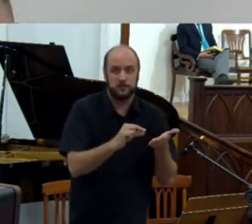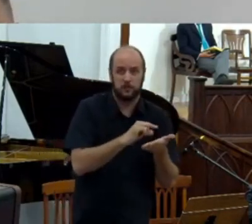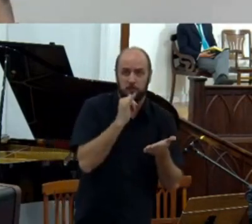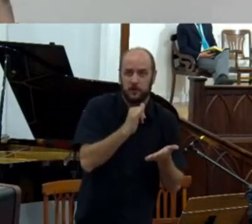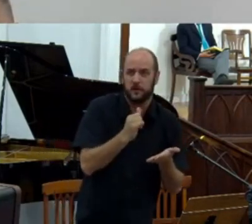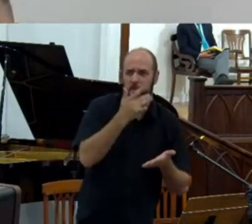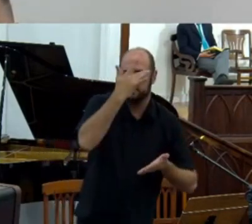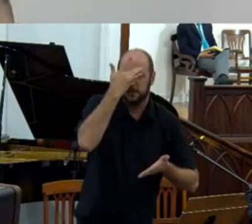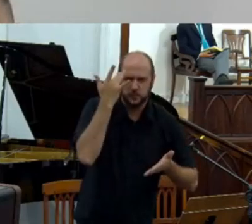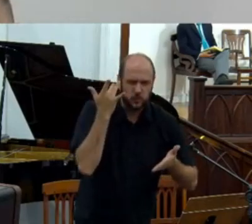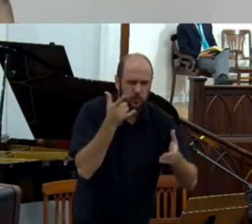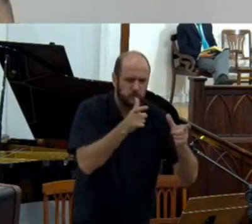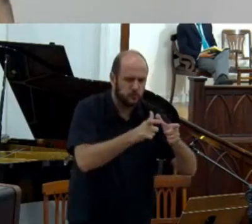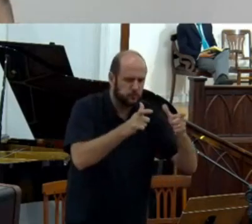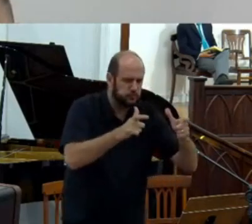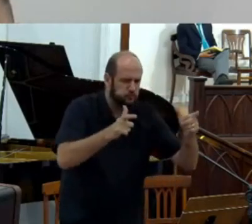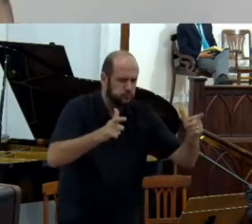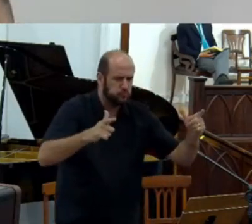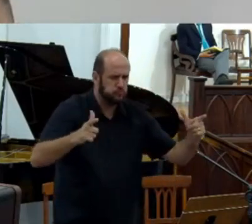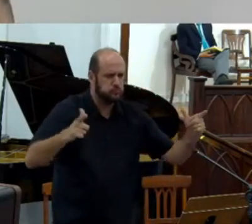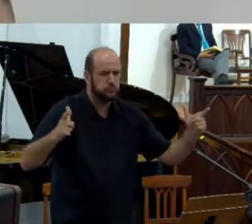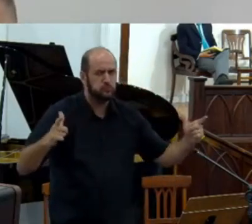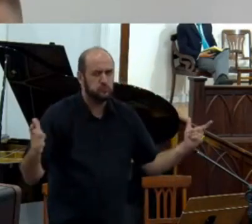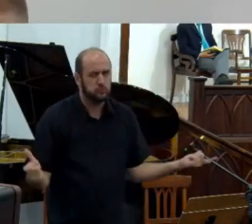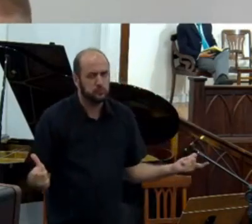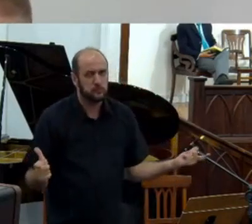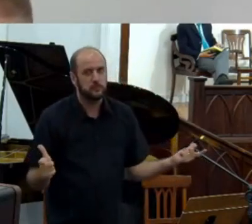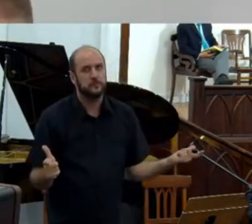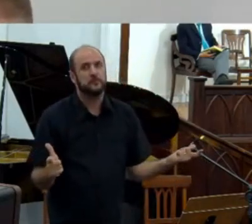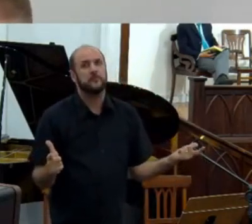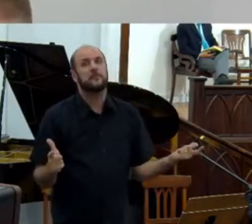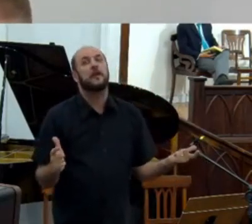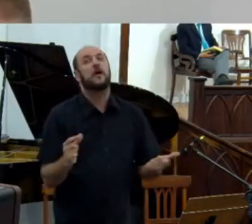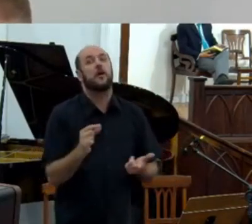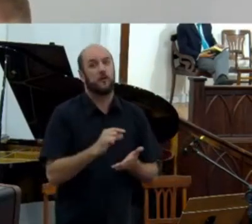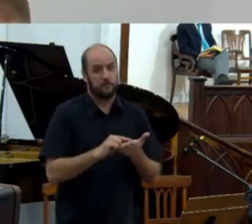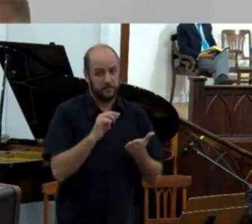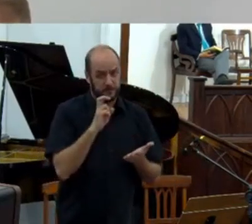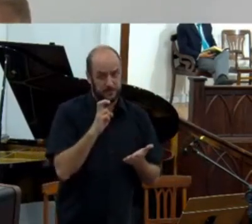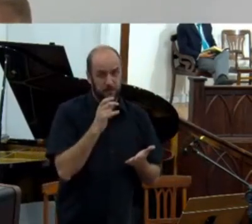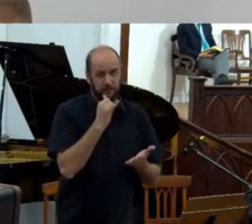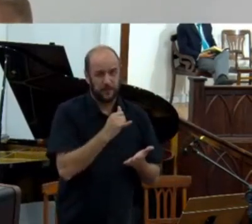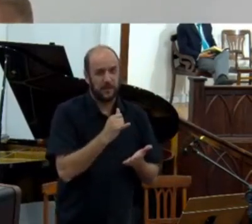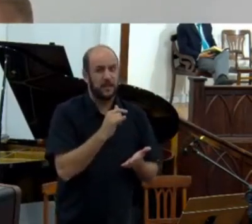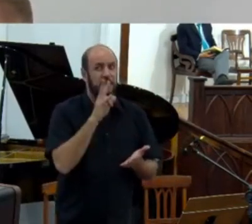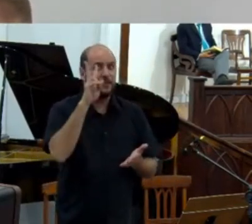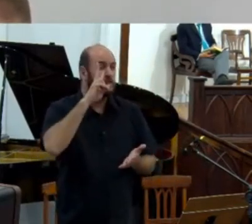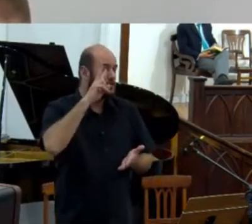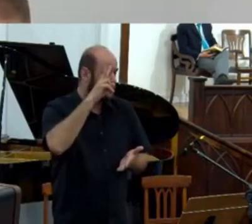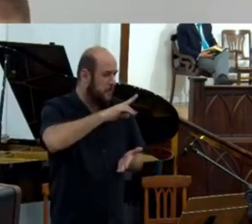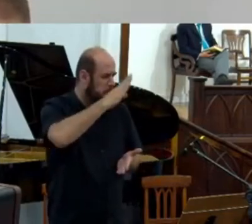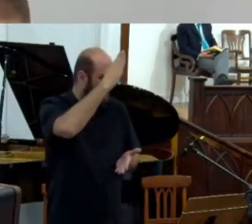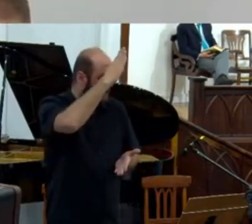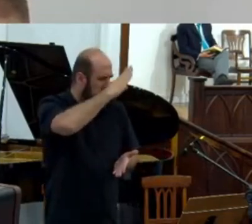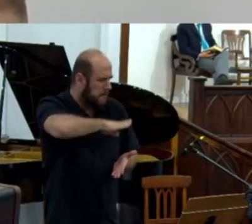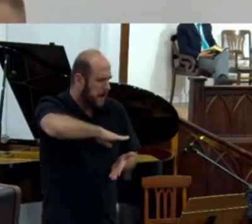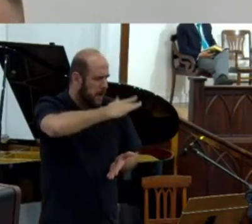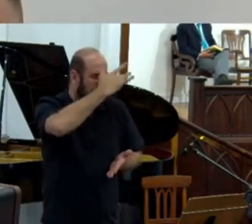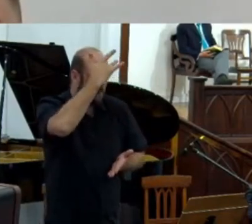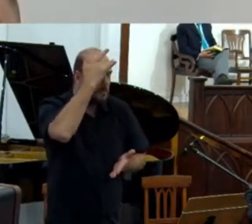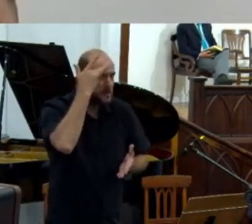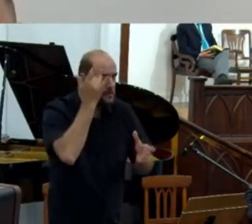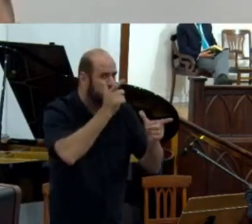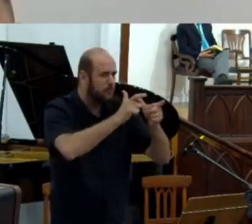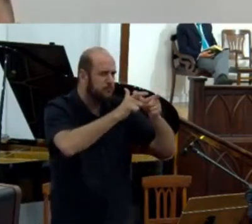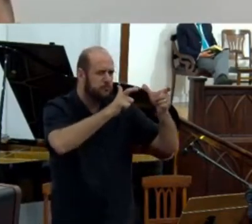se multiplicar sobre a face da terra. E então, versículo 5, o Senhor viu que a maldade das pessoas havia se